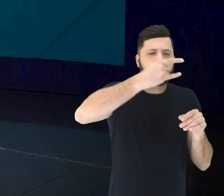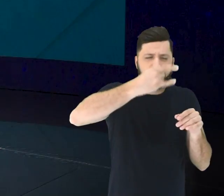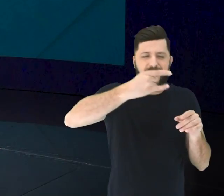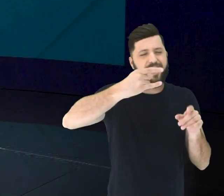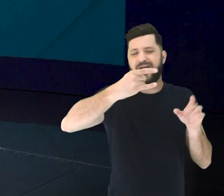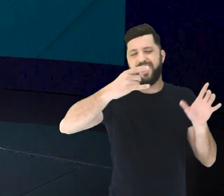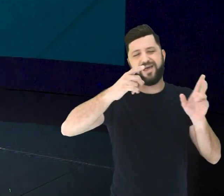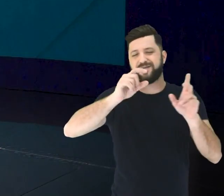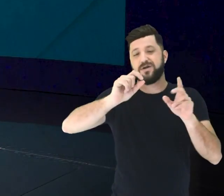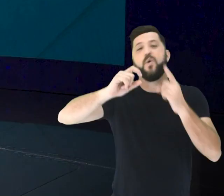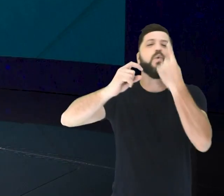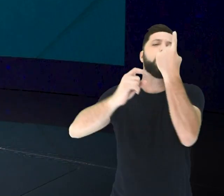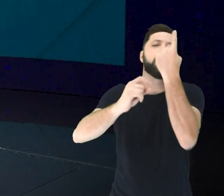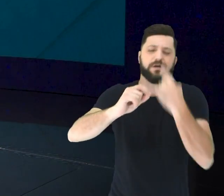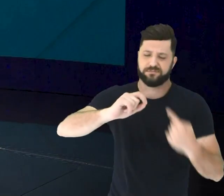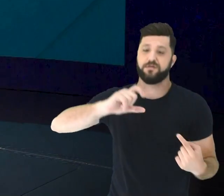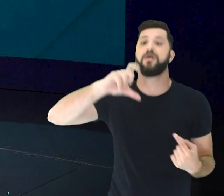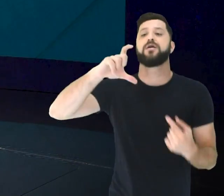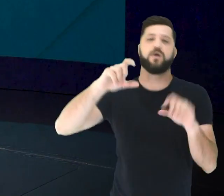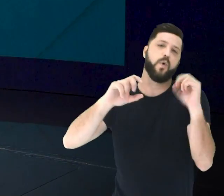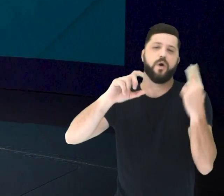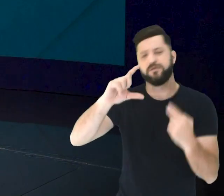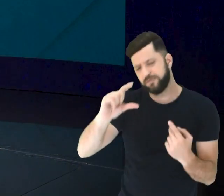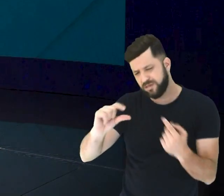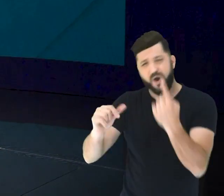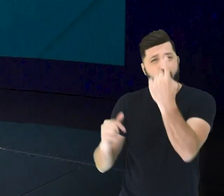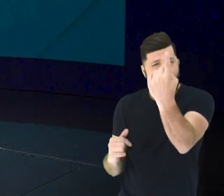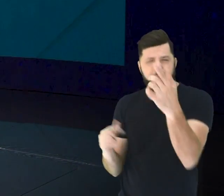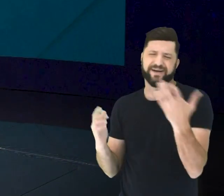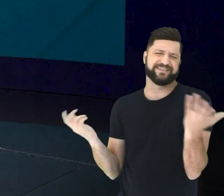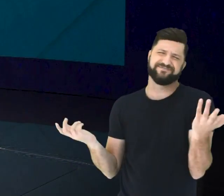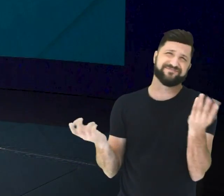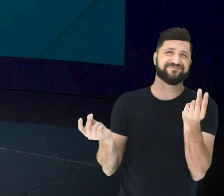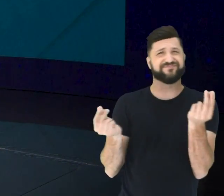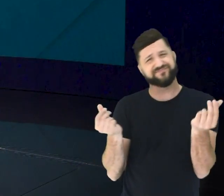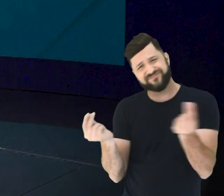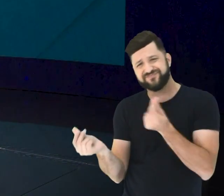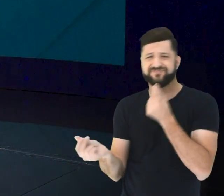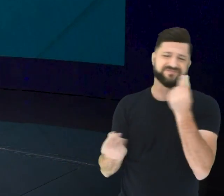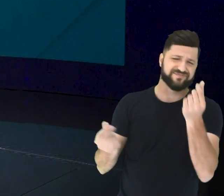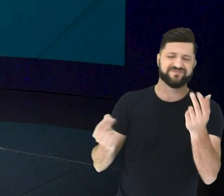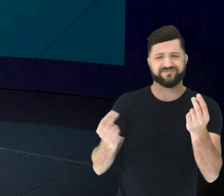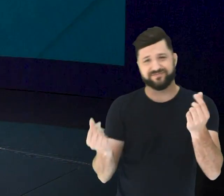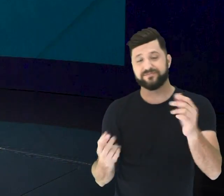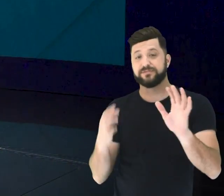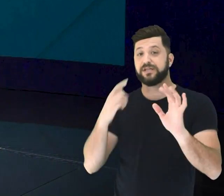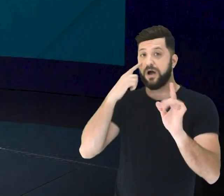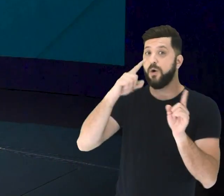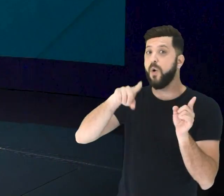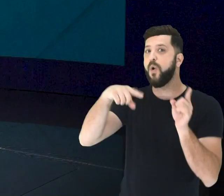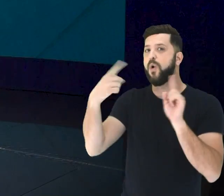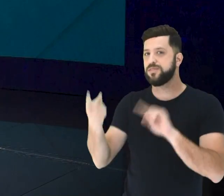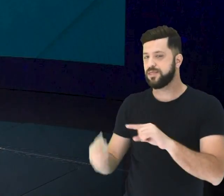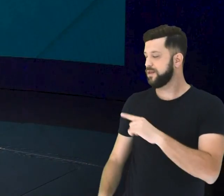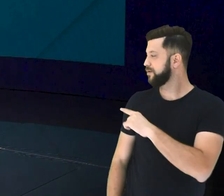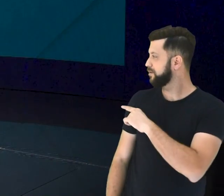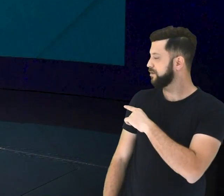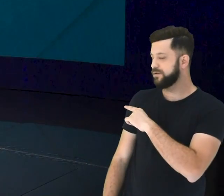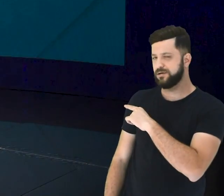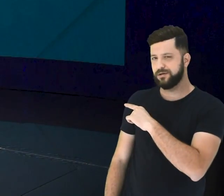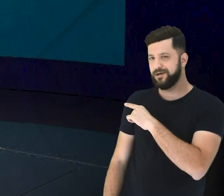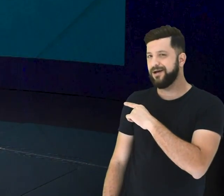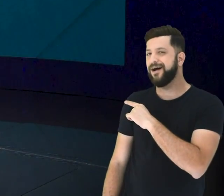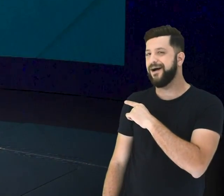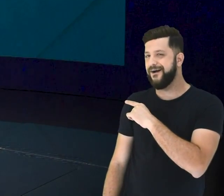percebo aqui Apesar dessa barra de indefinição que aconteceu aqui que já tem um tamanho mais expressivo nós já temos